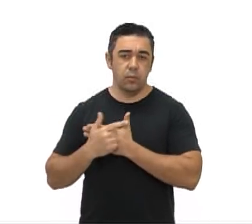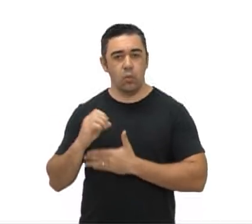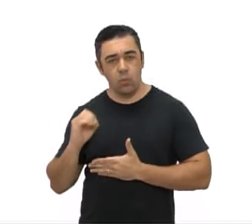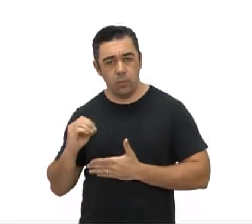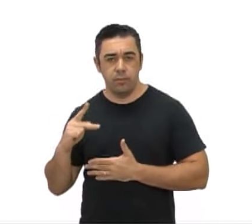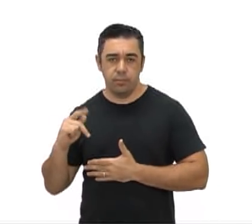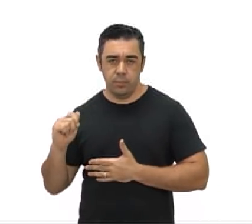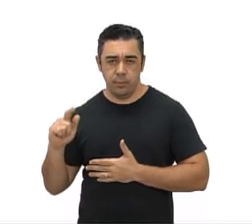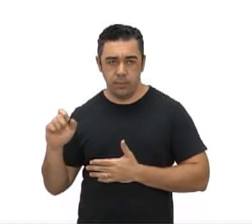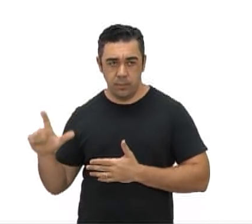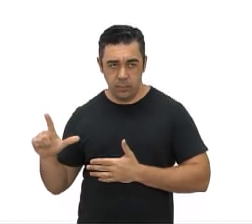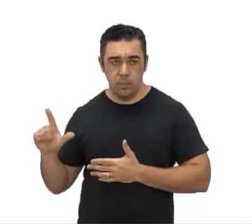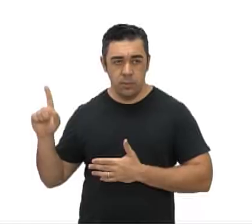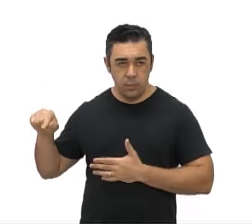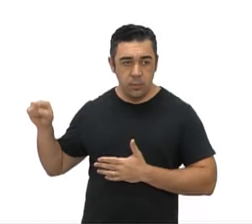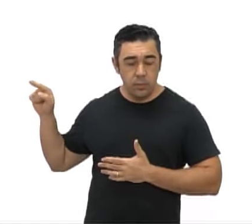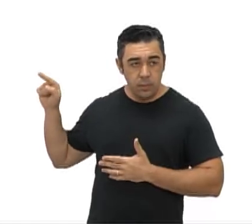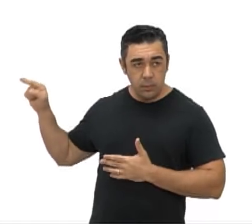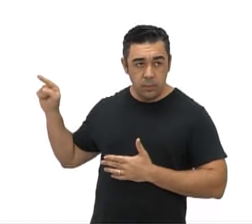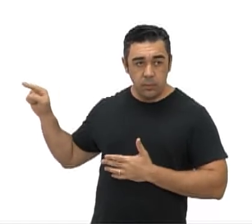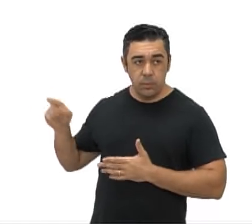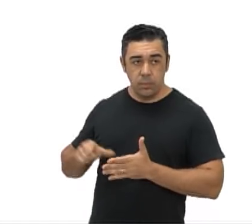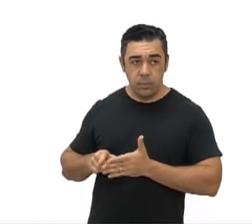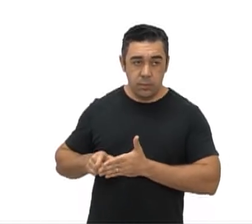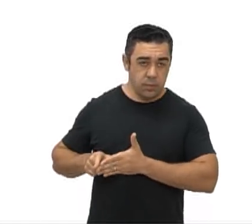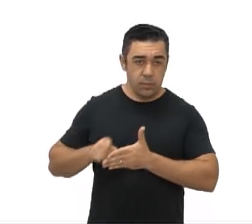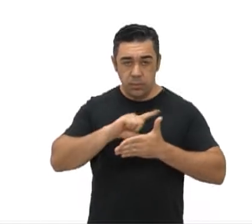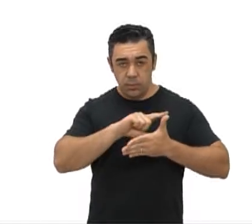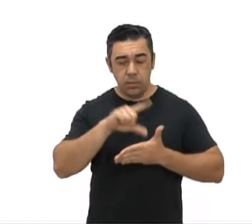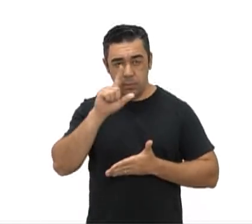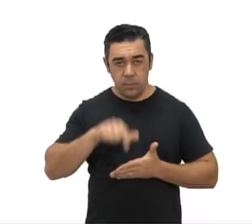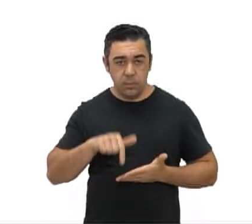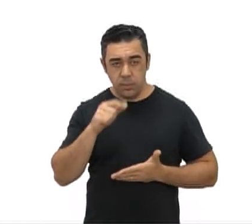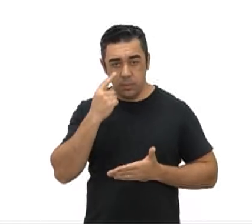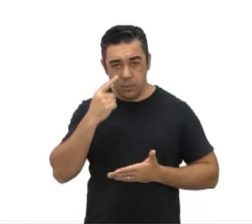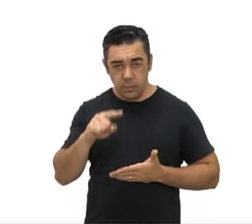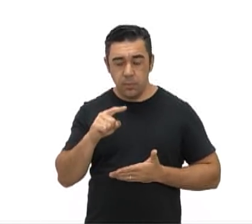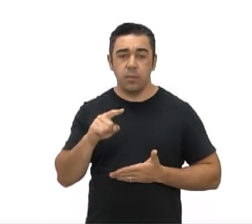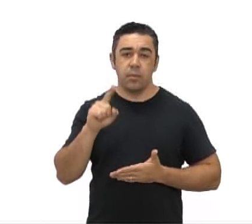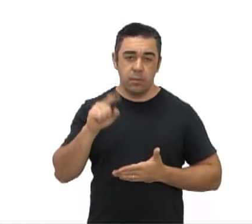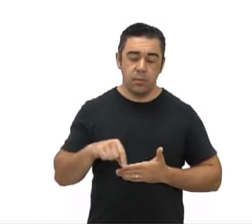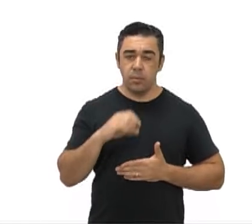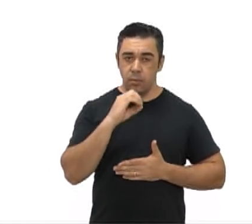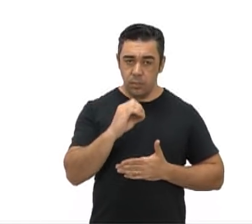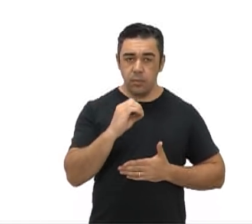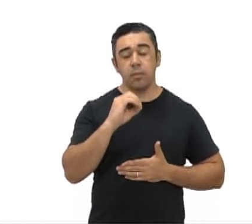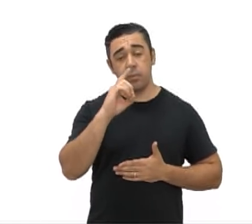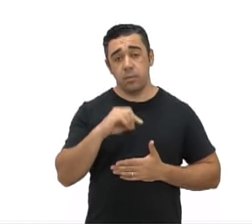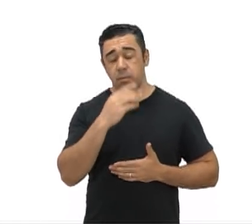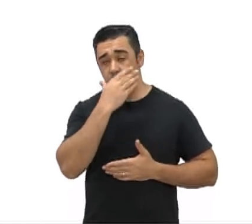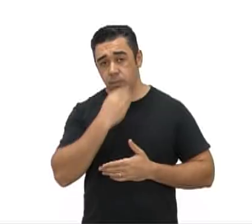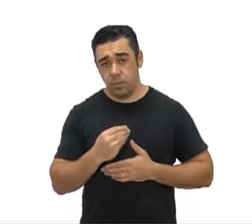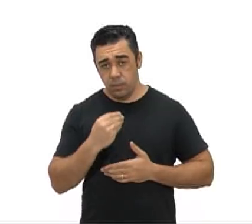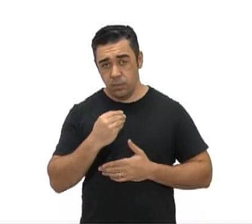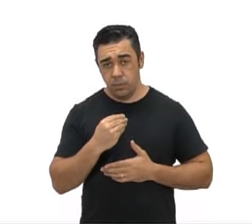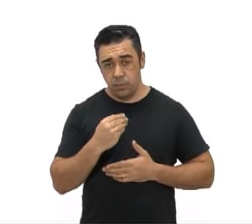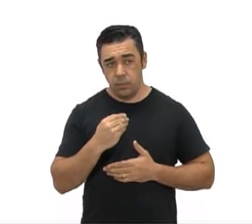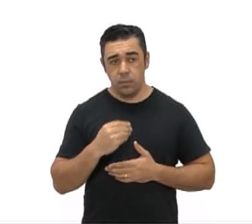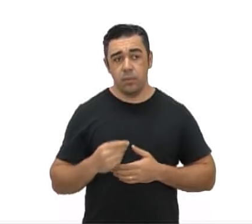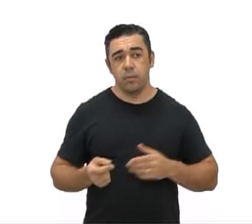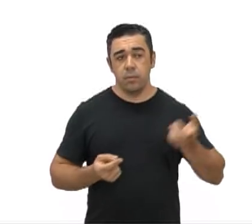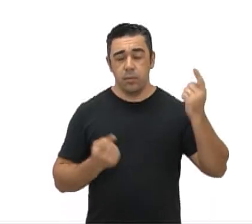papel. Então, esse artigo definido que antecede o substantivo me identifica se esse substantivo é feminino ou masculino,